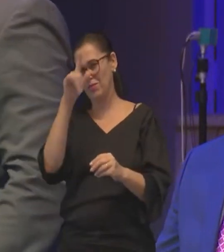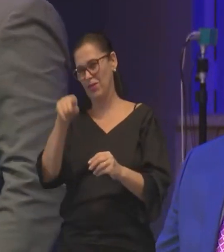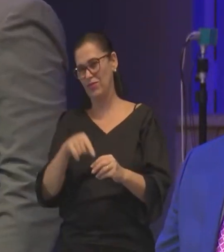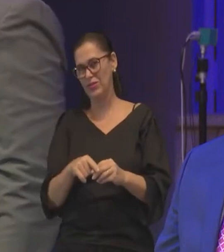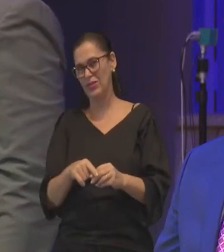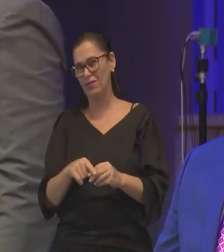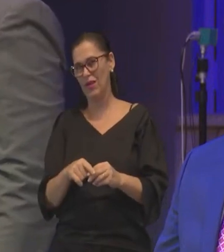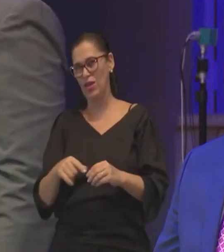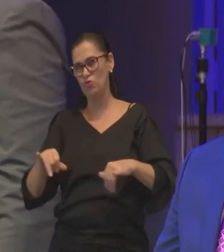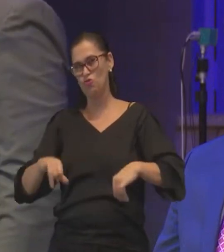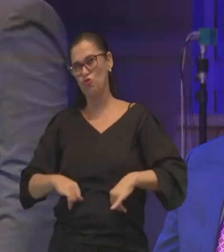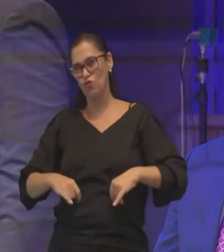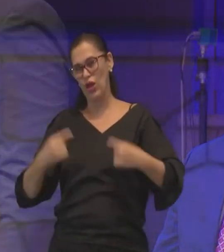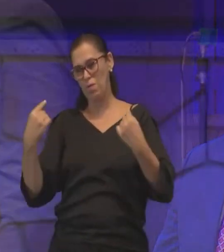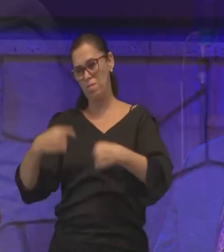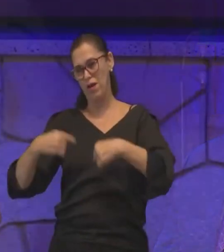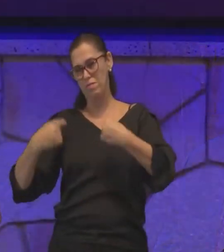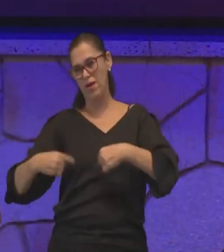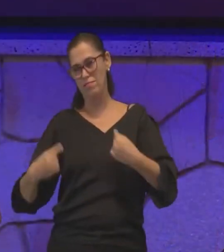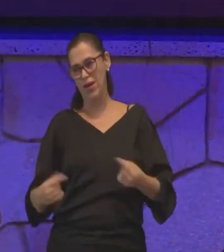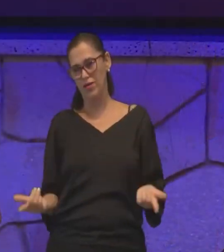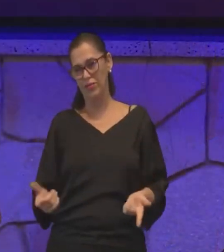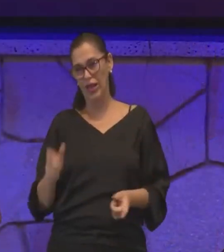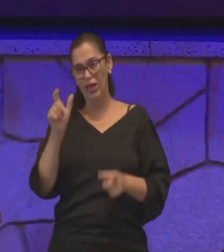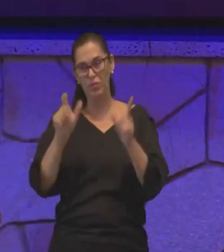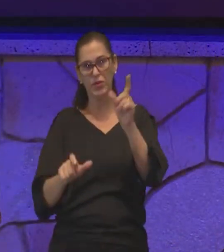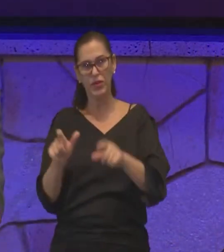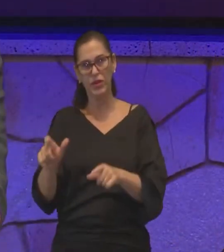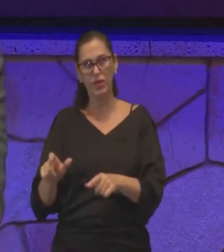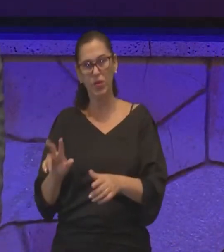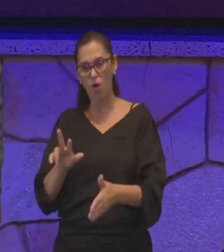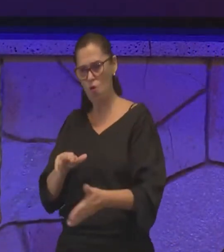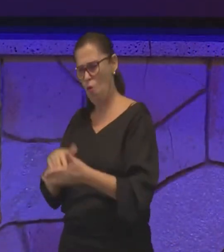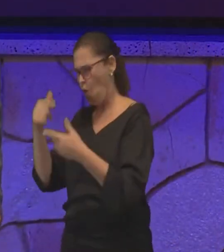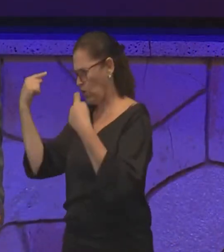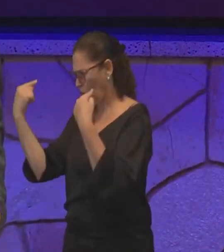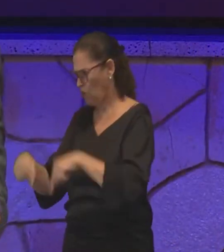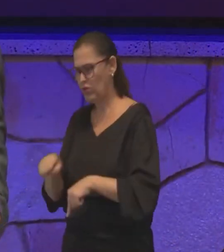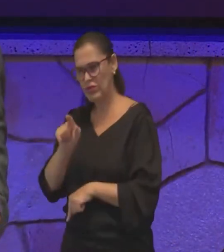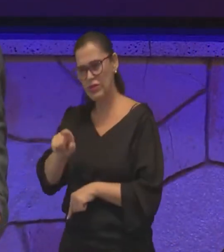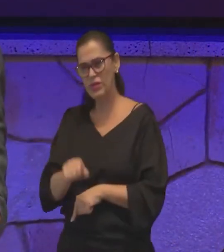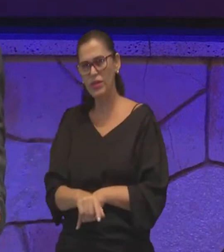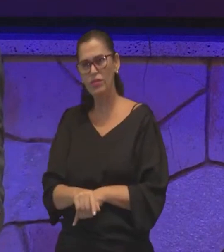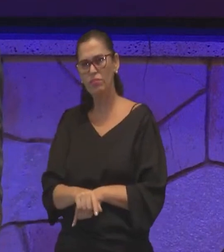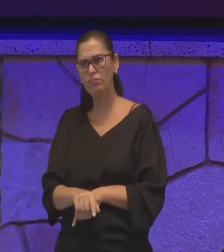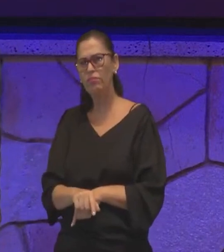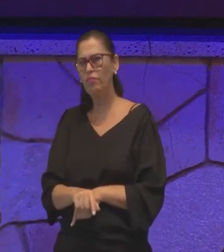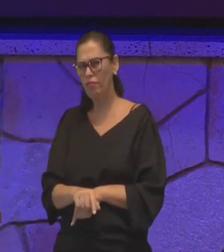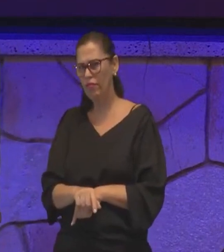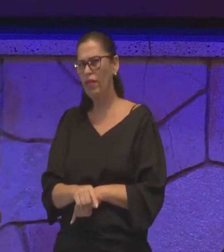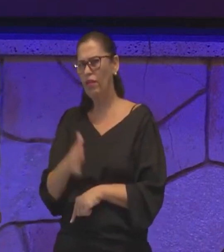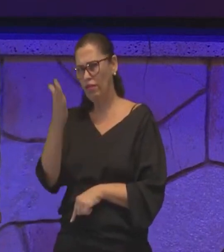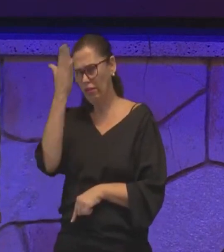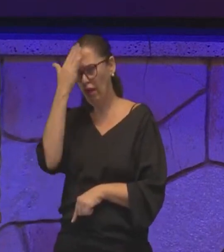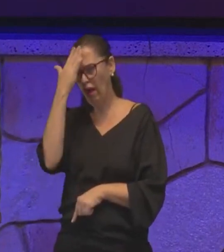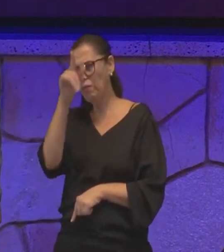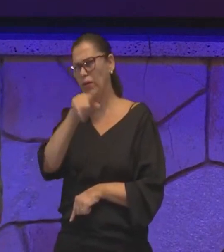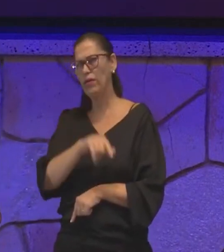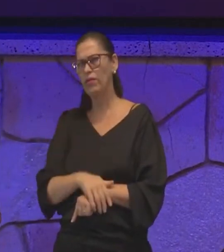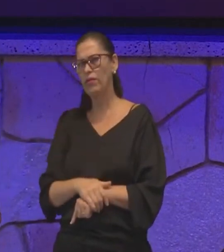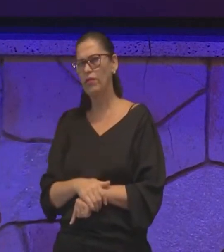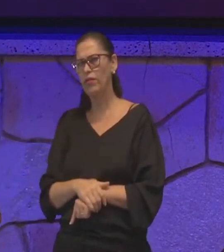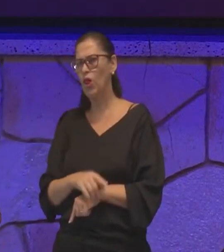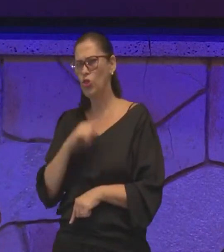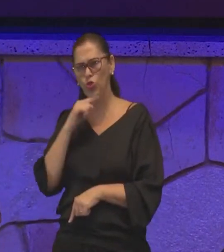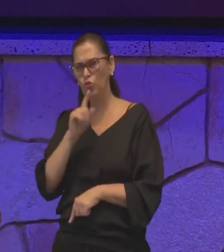sofrer oposição. As pessoas poderão se levantar contra você, não tenha dúvida disso. E o